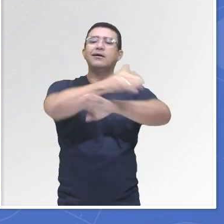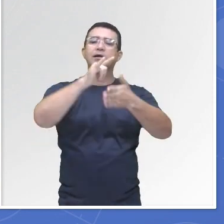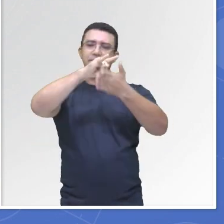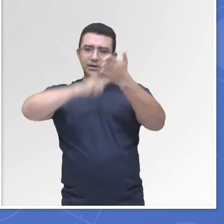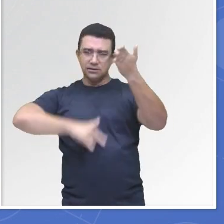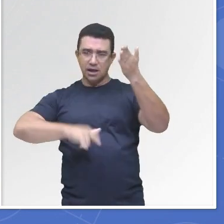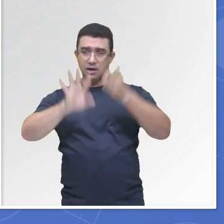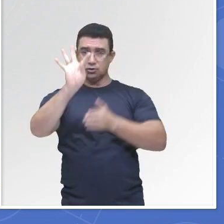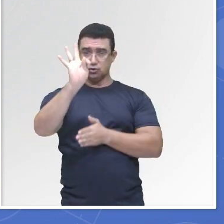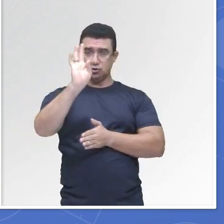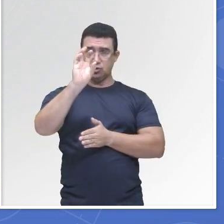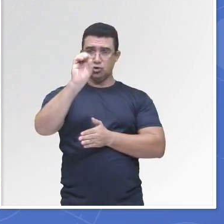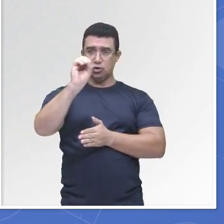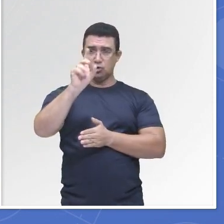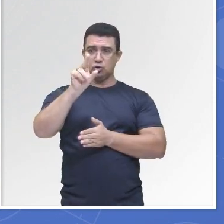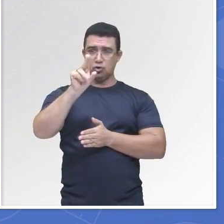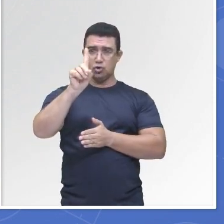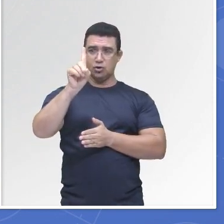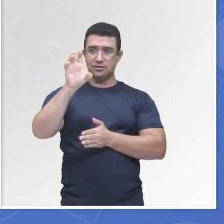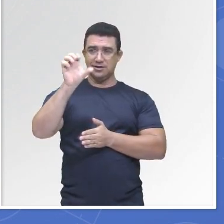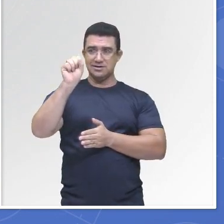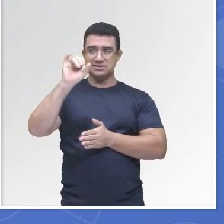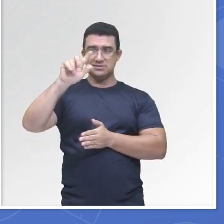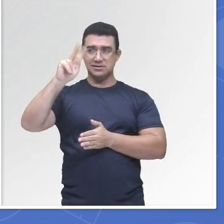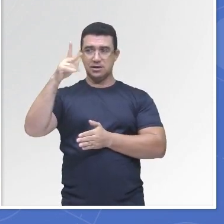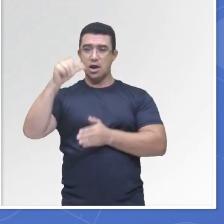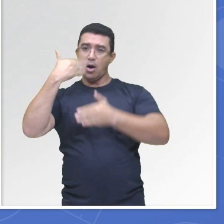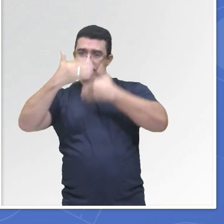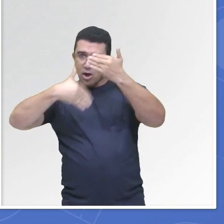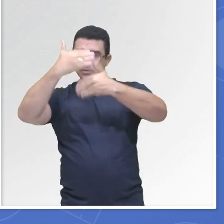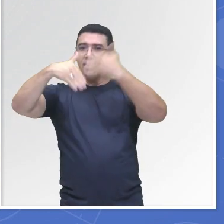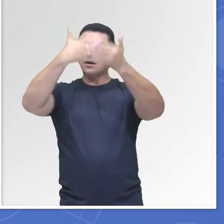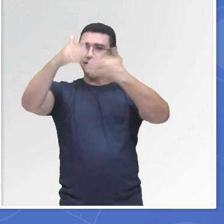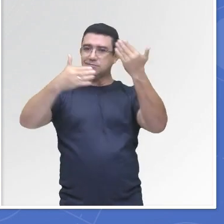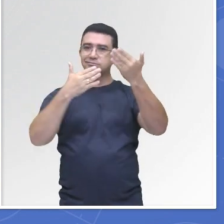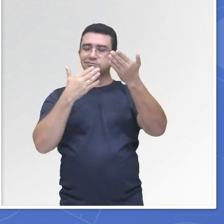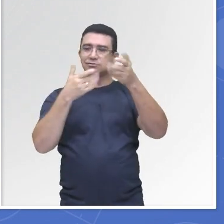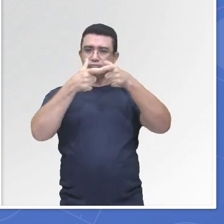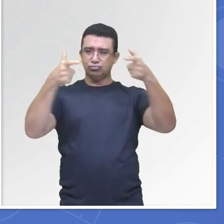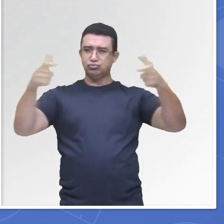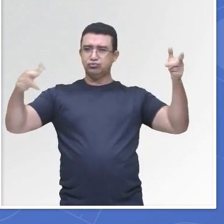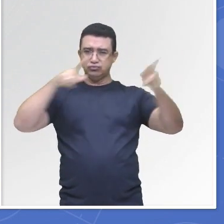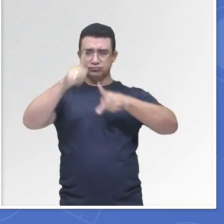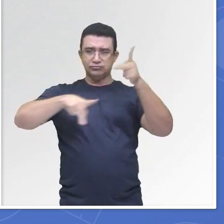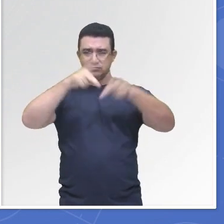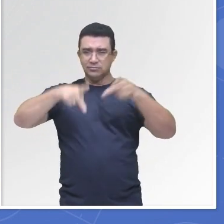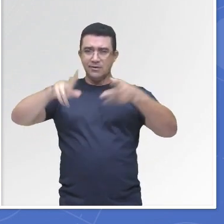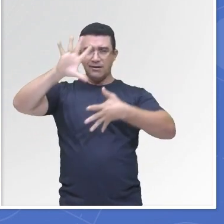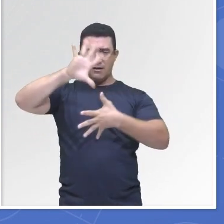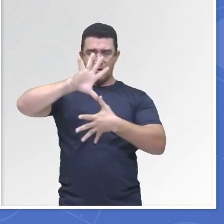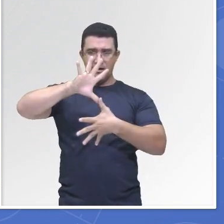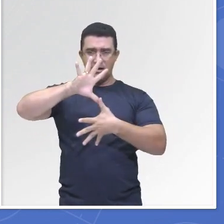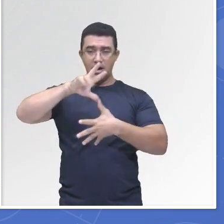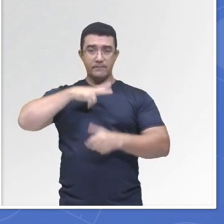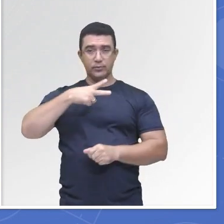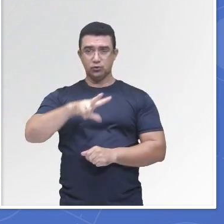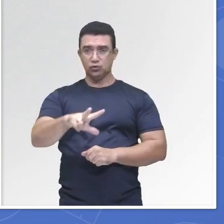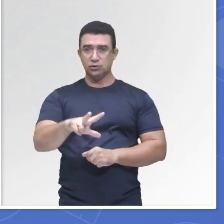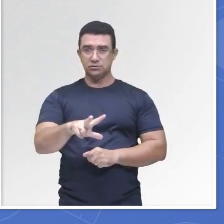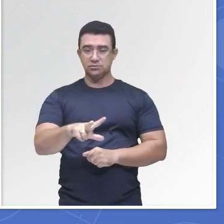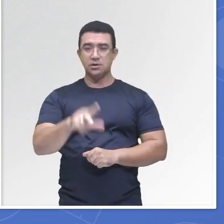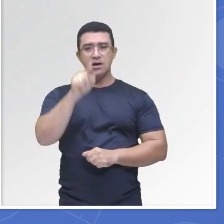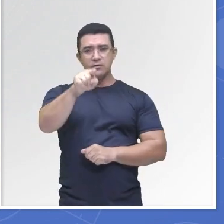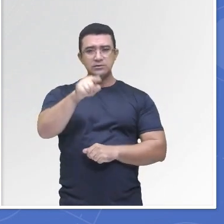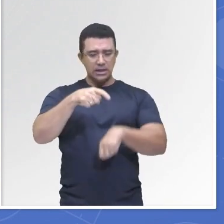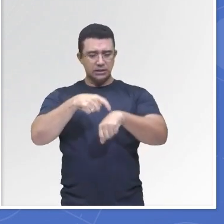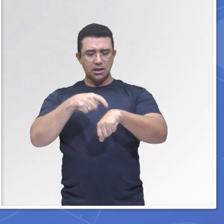Tordesilhas ao longo do processo de colonização da América Portuguesa. Vou deixar vocês com tempo para pensarem sobre